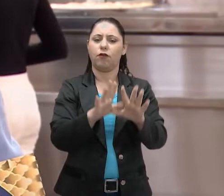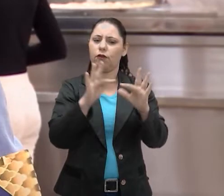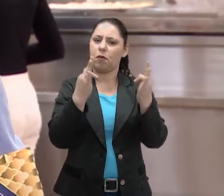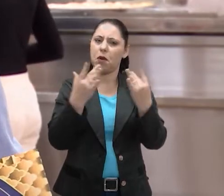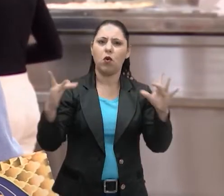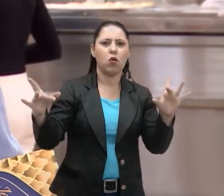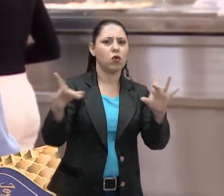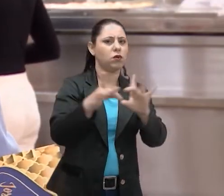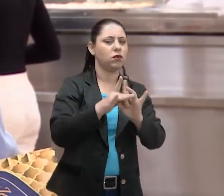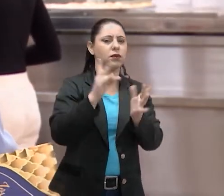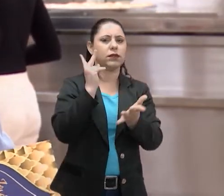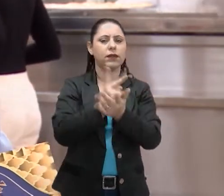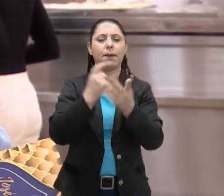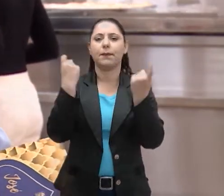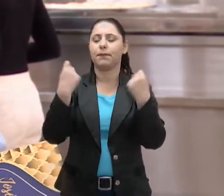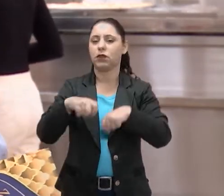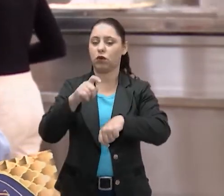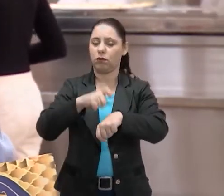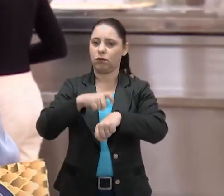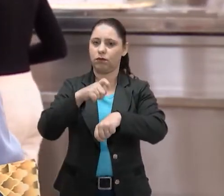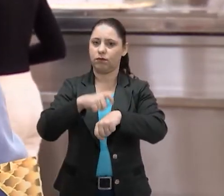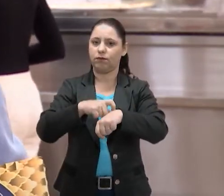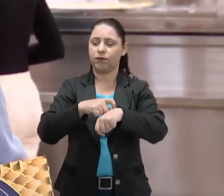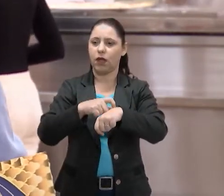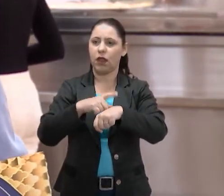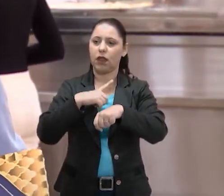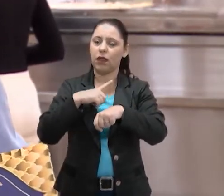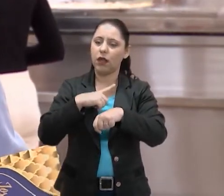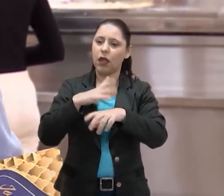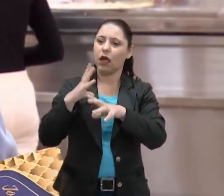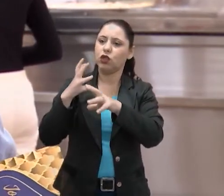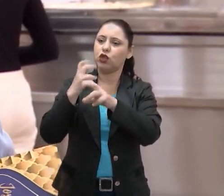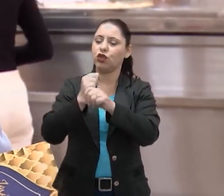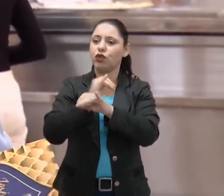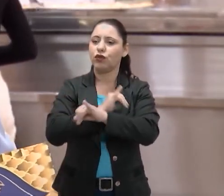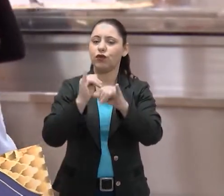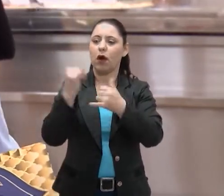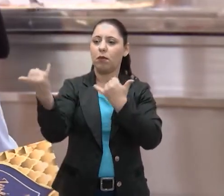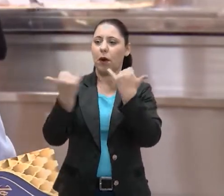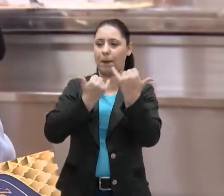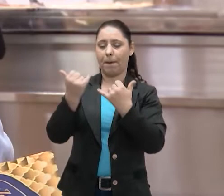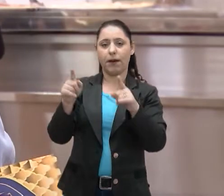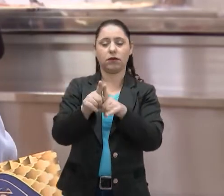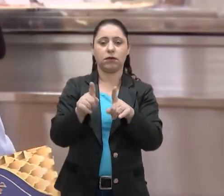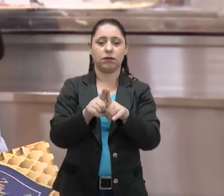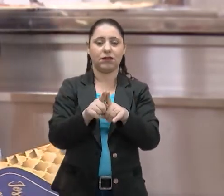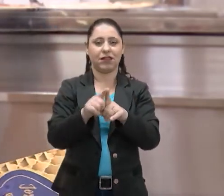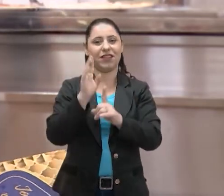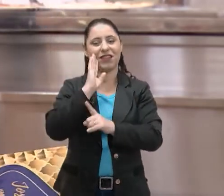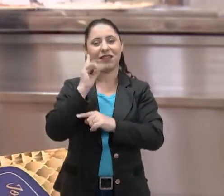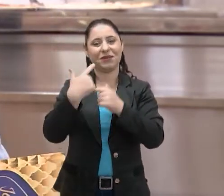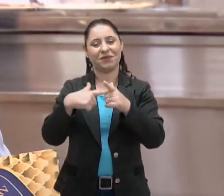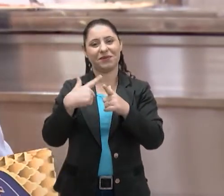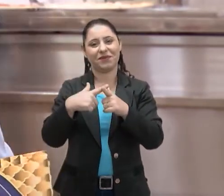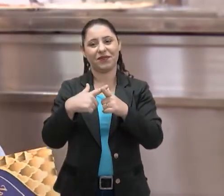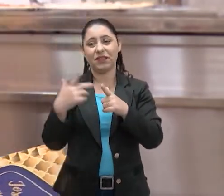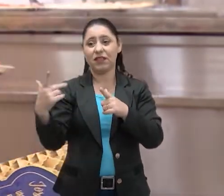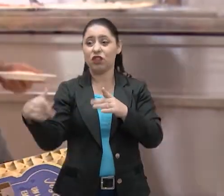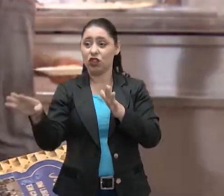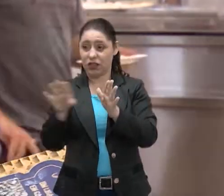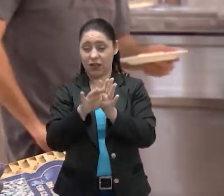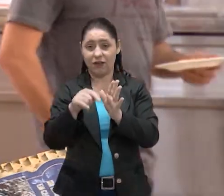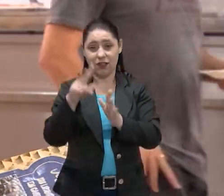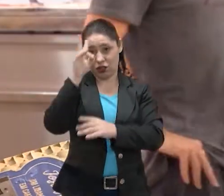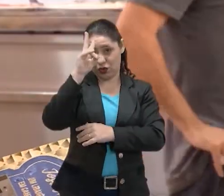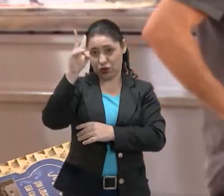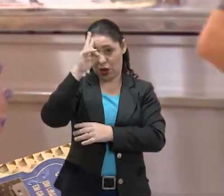unida. Então todo momento que a gente precisou ali, né, colher provas, para saber se... E é engraçado porque a gente vinha aqui para